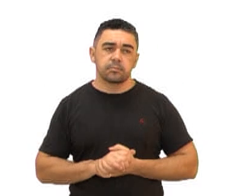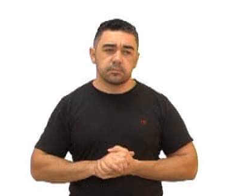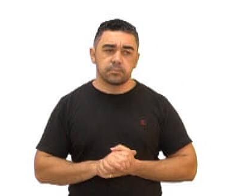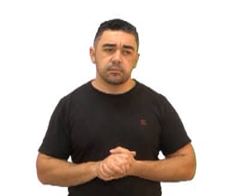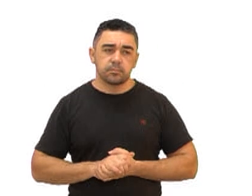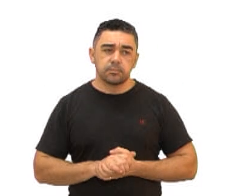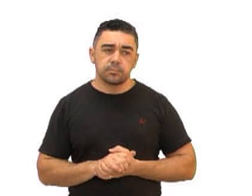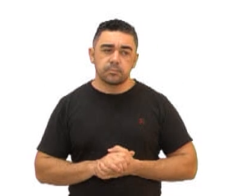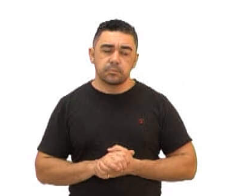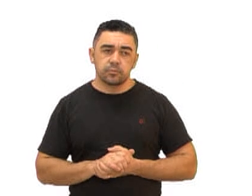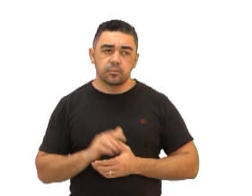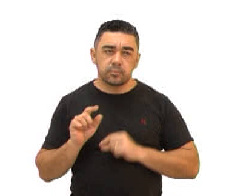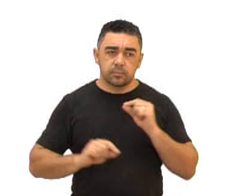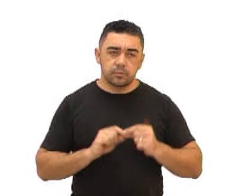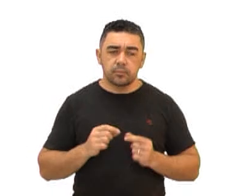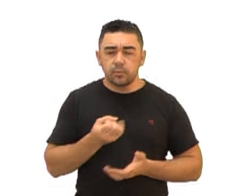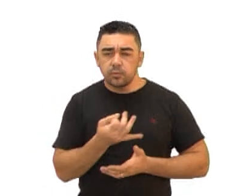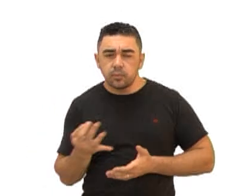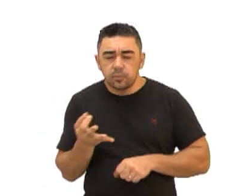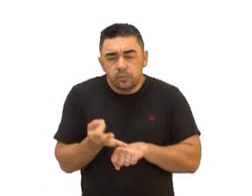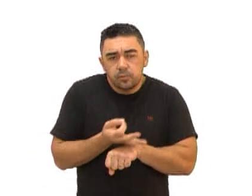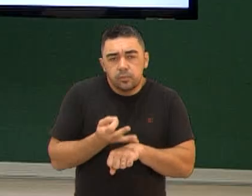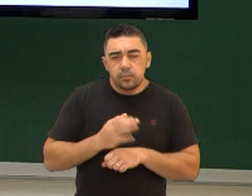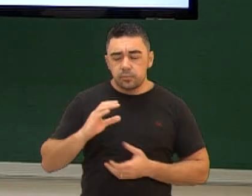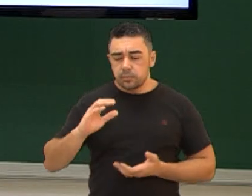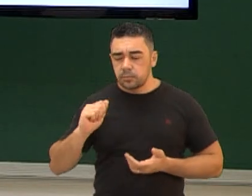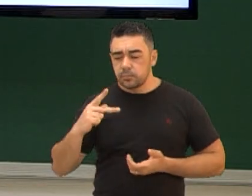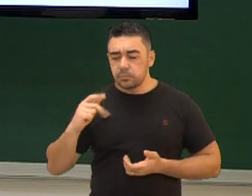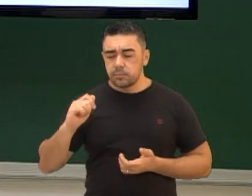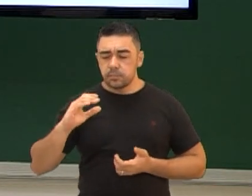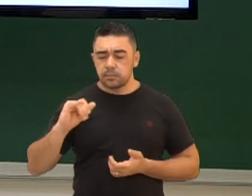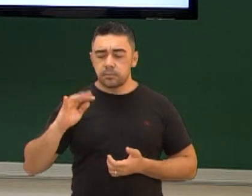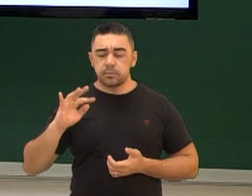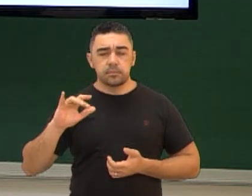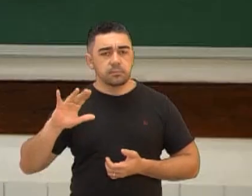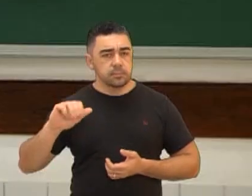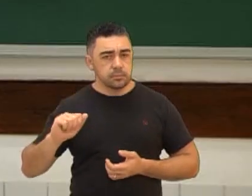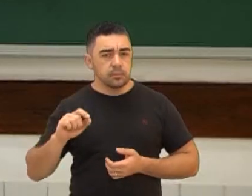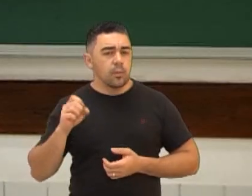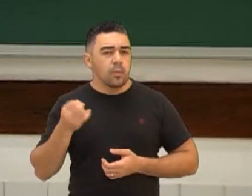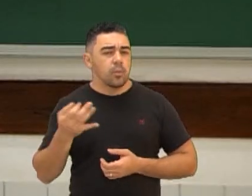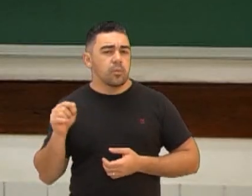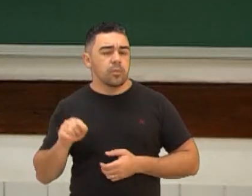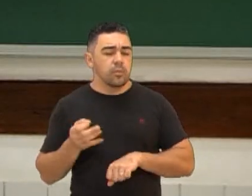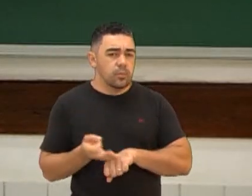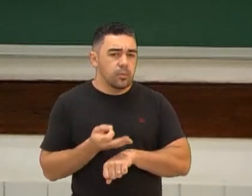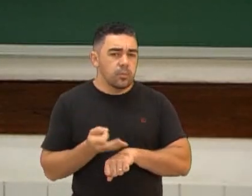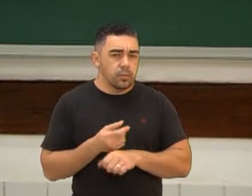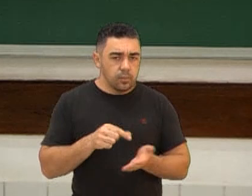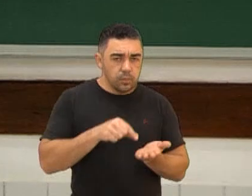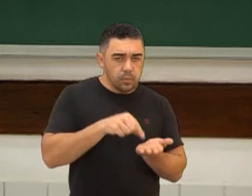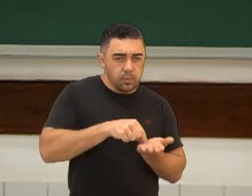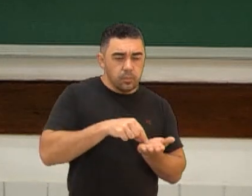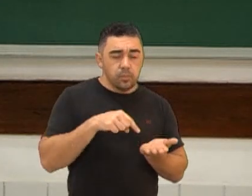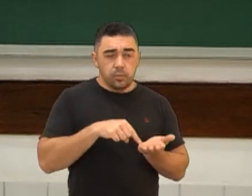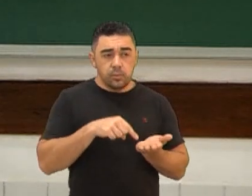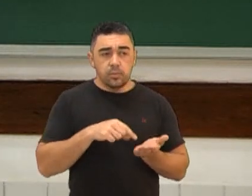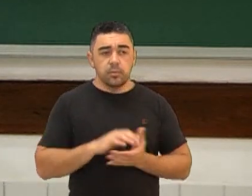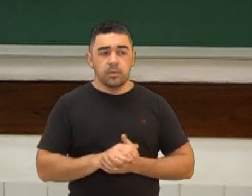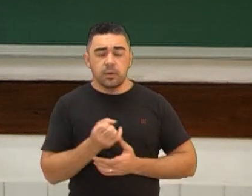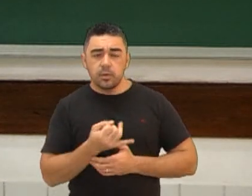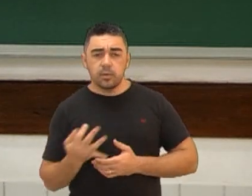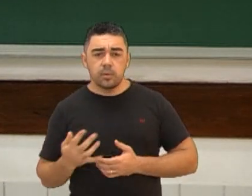Gente, capacitância. Então, todo capacitor tem uma capacitância. Essa capacitância, ela